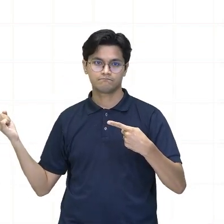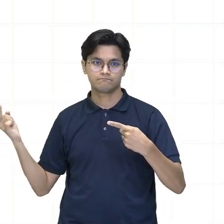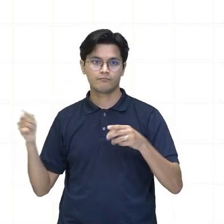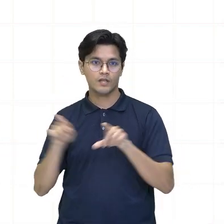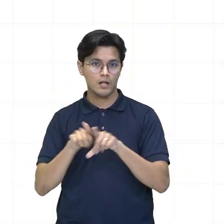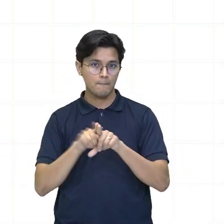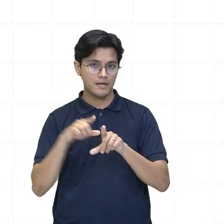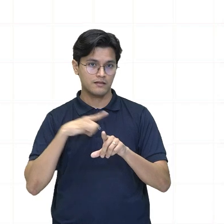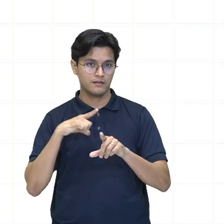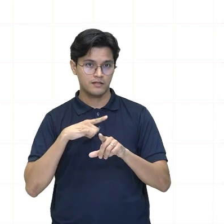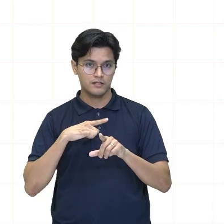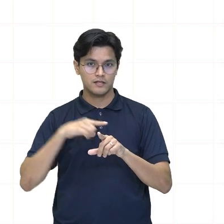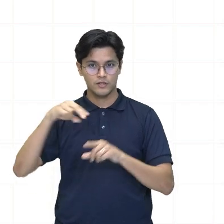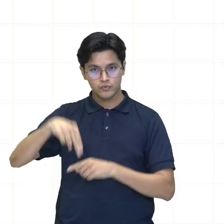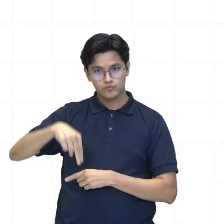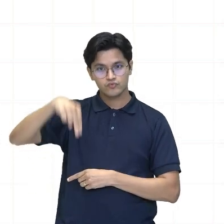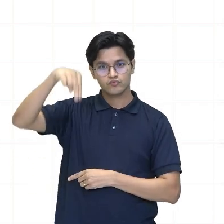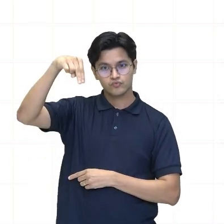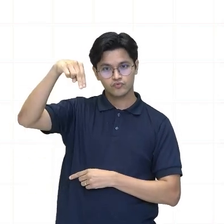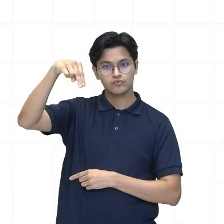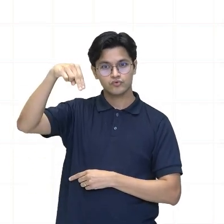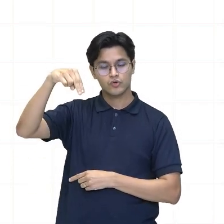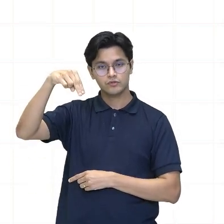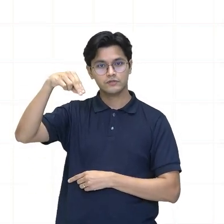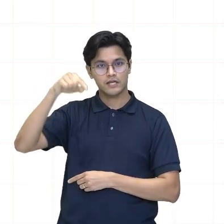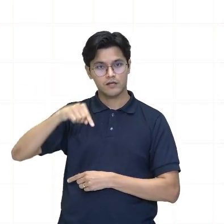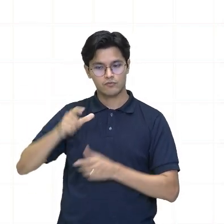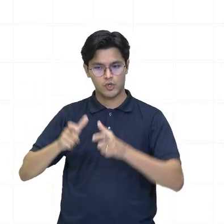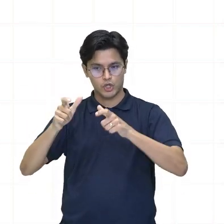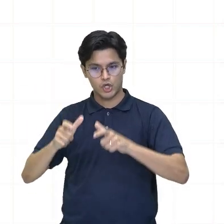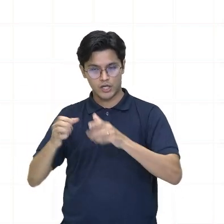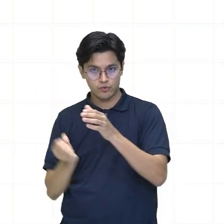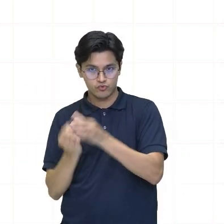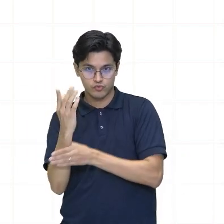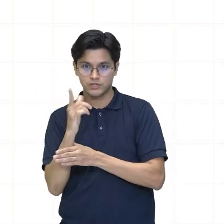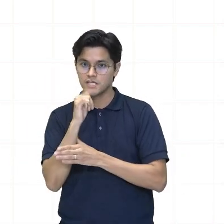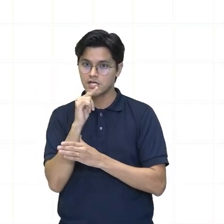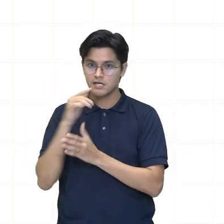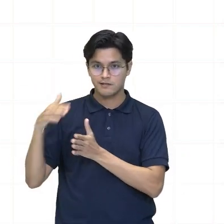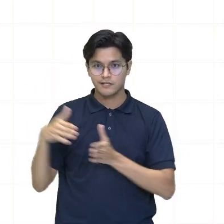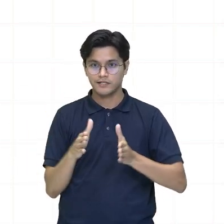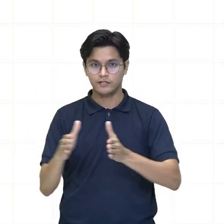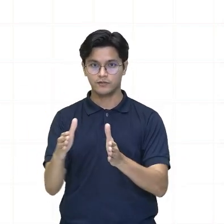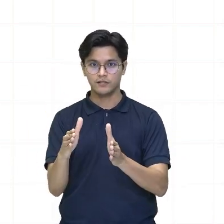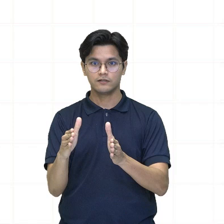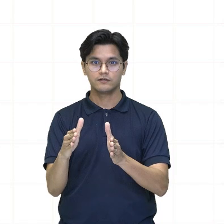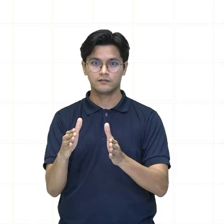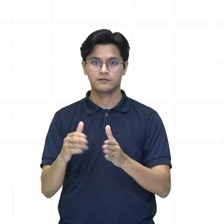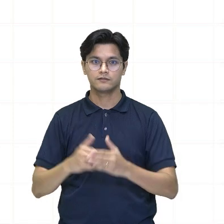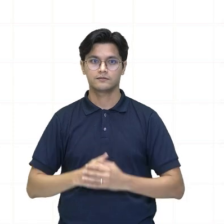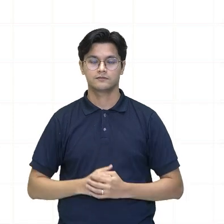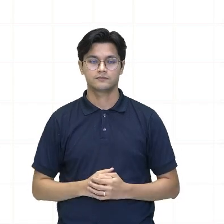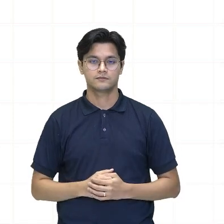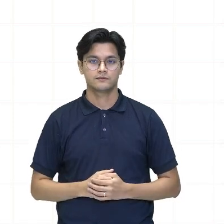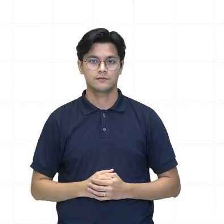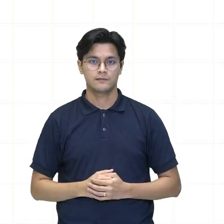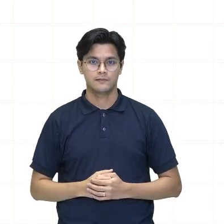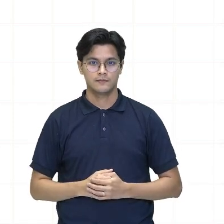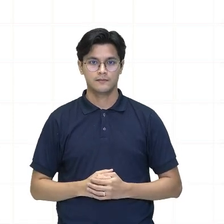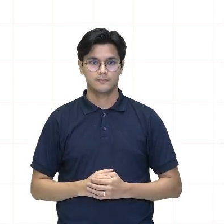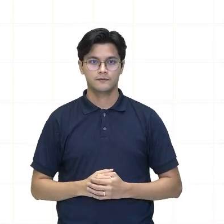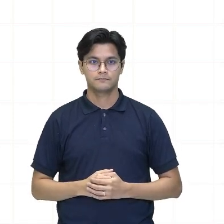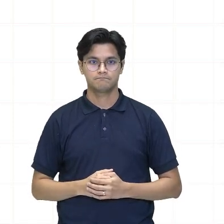brasileiro? Nós temos a nascente do rio Ailã, o ponto mais extremo ao norte. O ponto